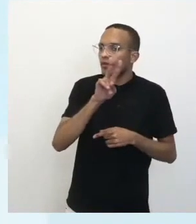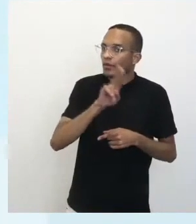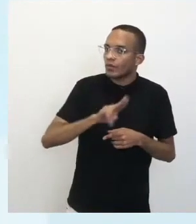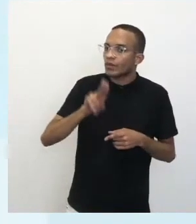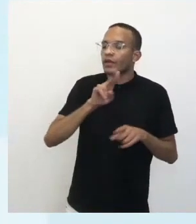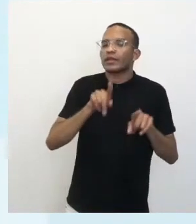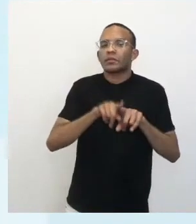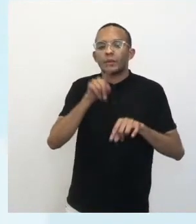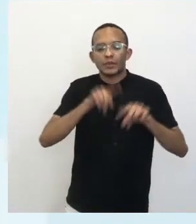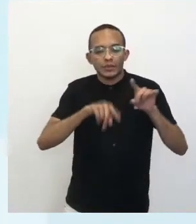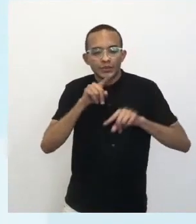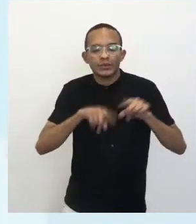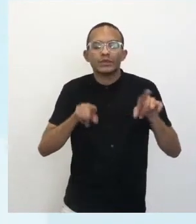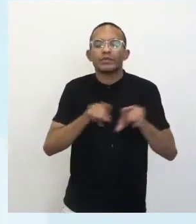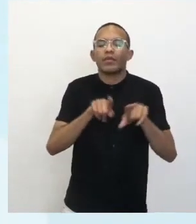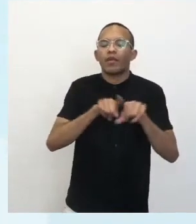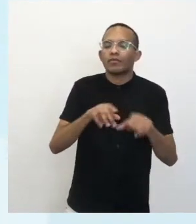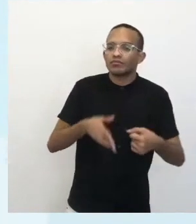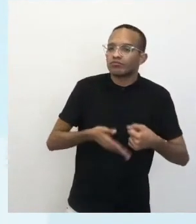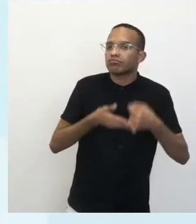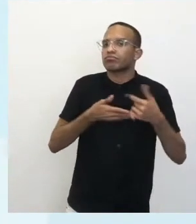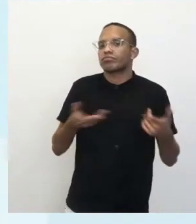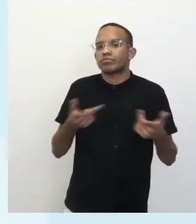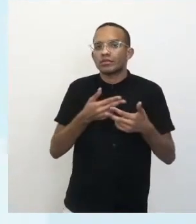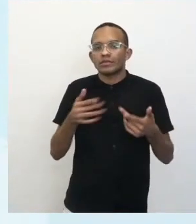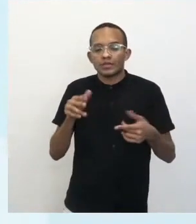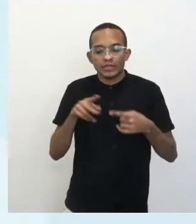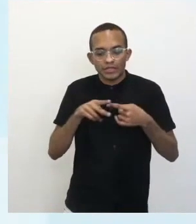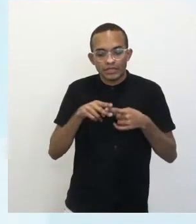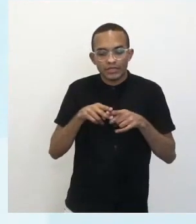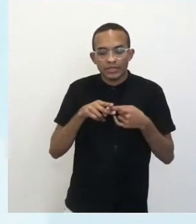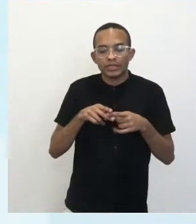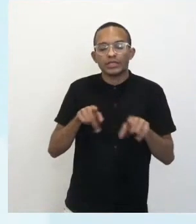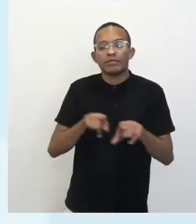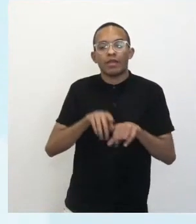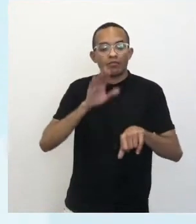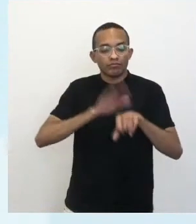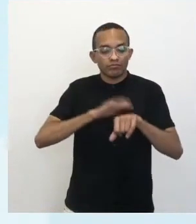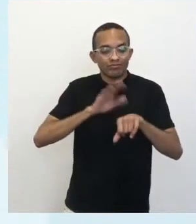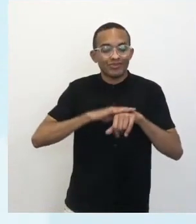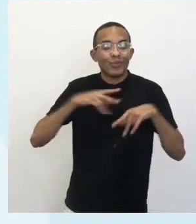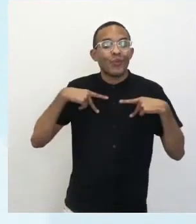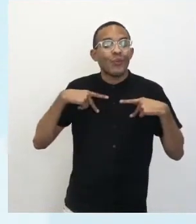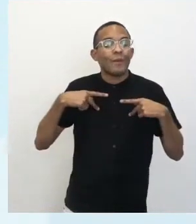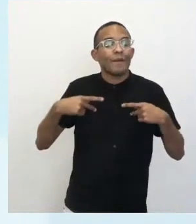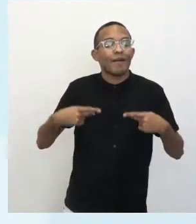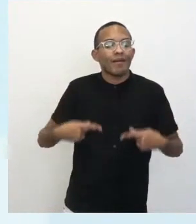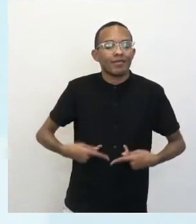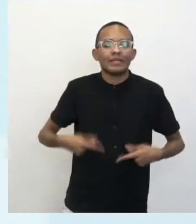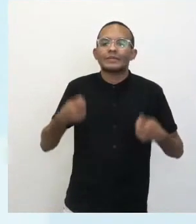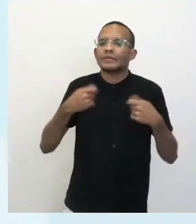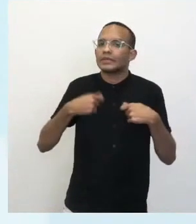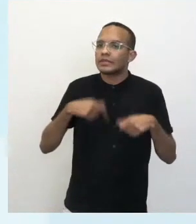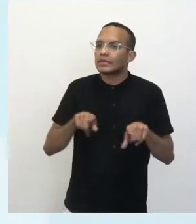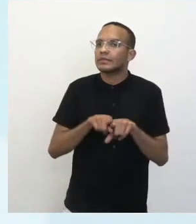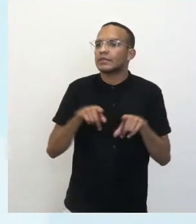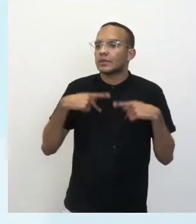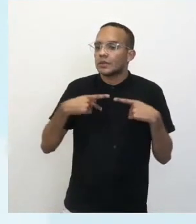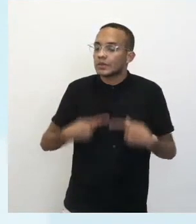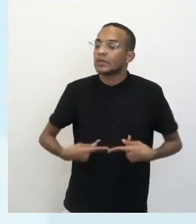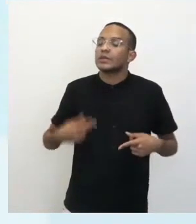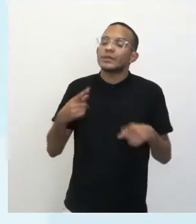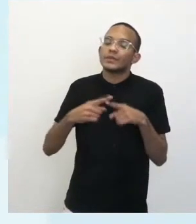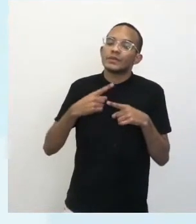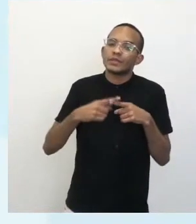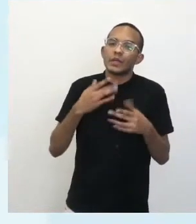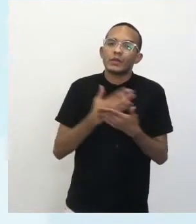os materiais, o suporte, etc. As ferramentas humanas, né? Você vai ter que material humano também, porque às vezes